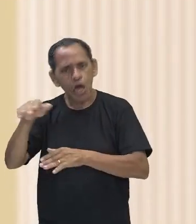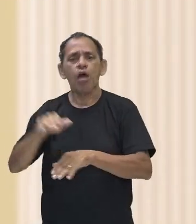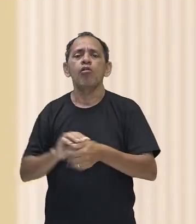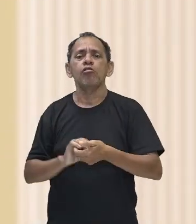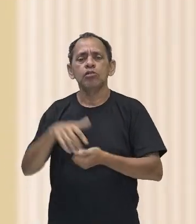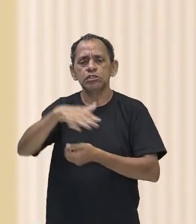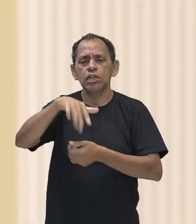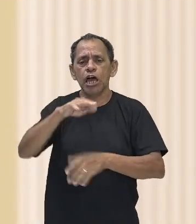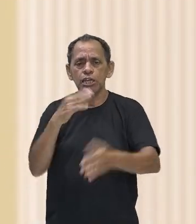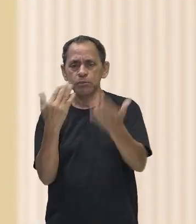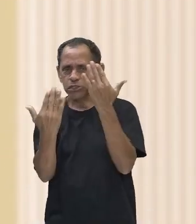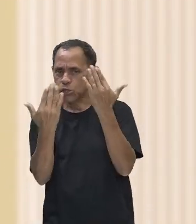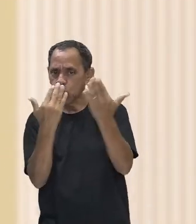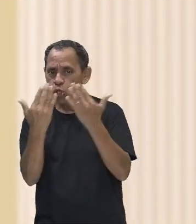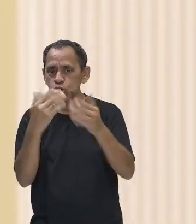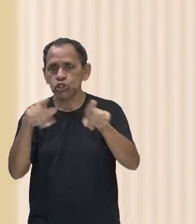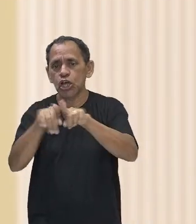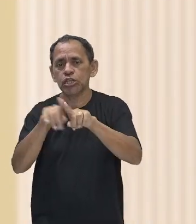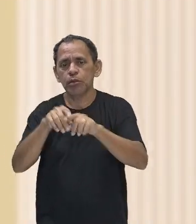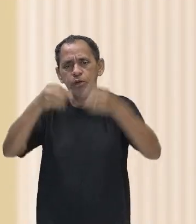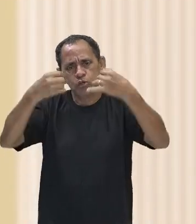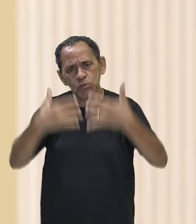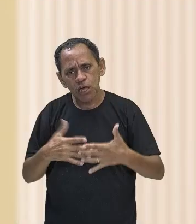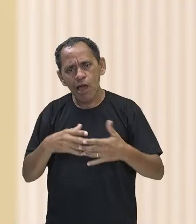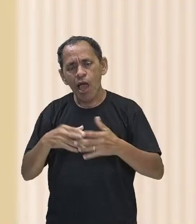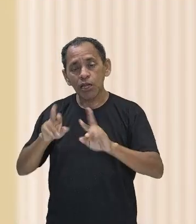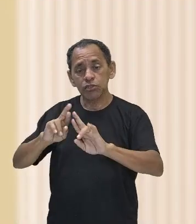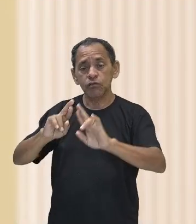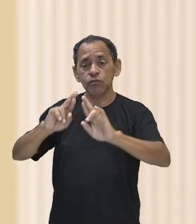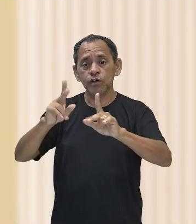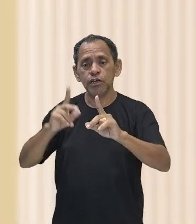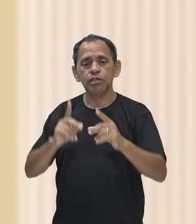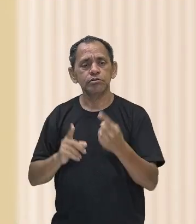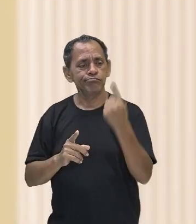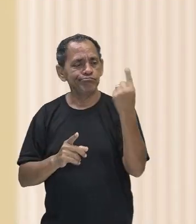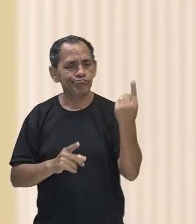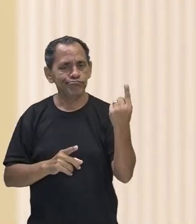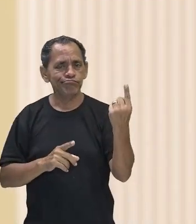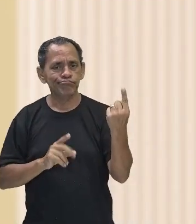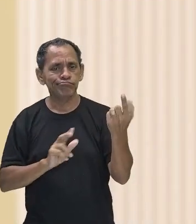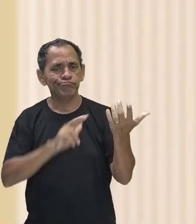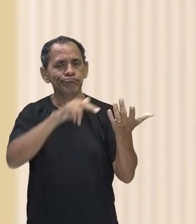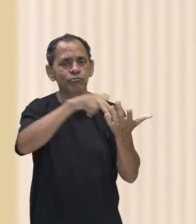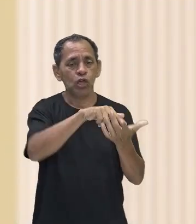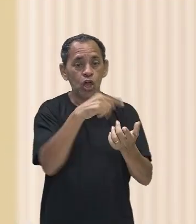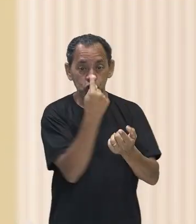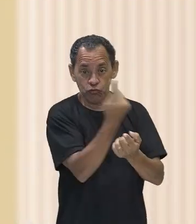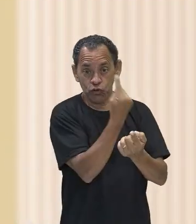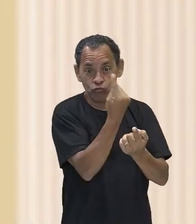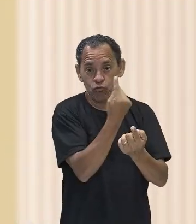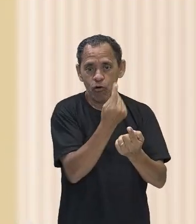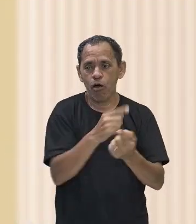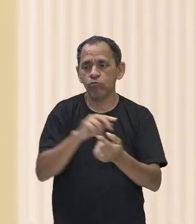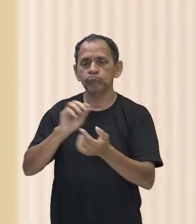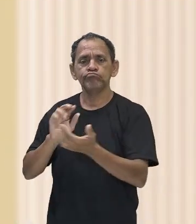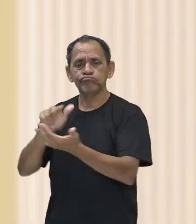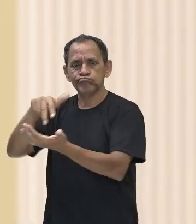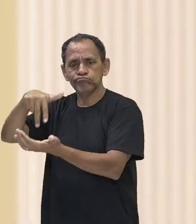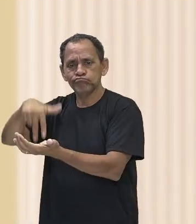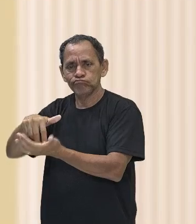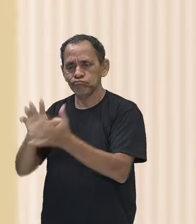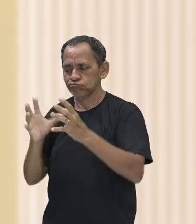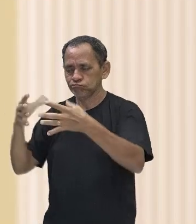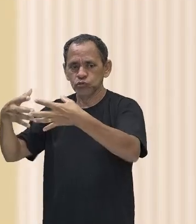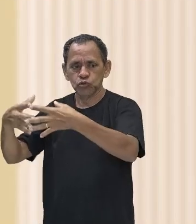um pouquinho, né, para vocês a diferença entre o protagonismo individual e o protagonismo coletivo, tá